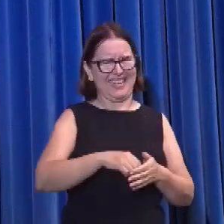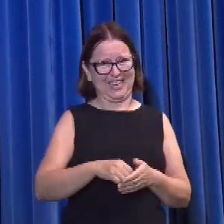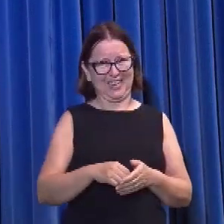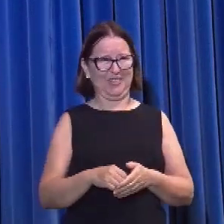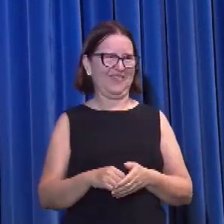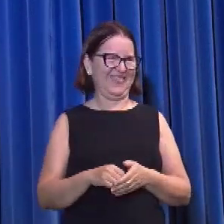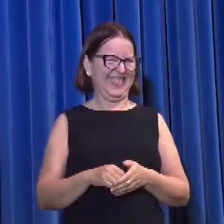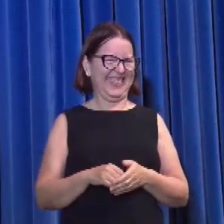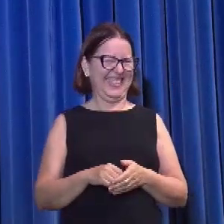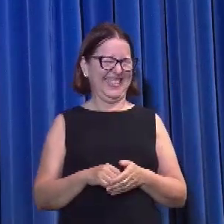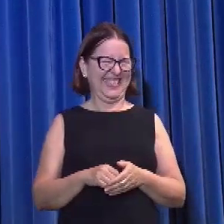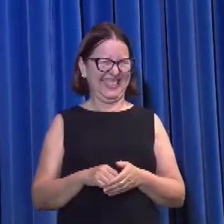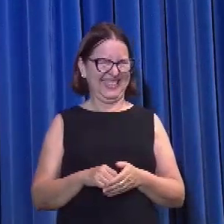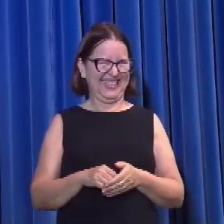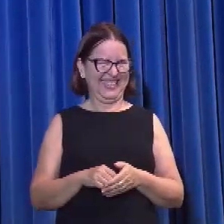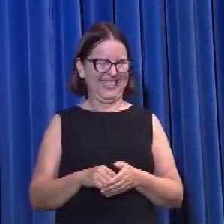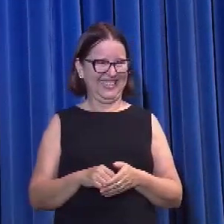vez.